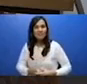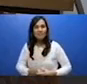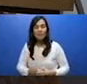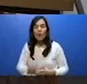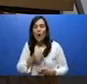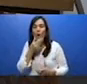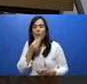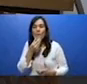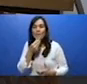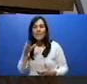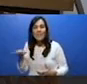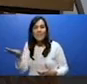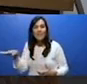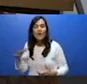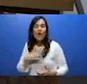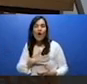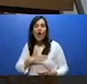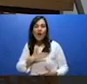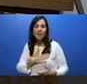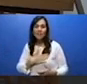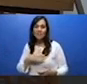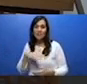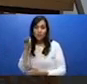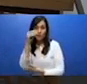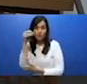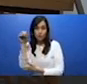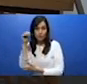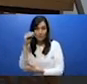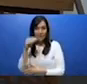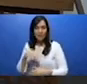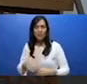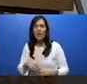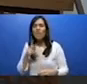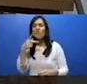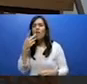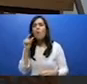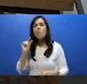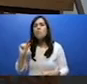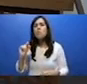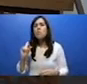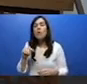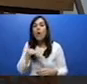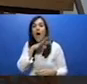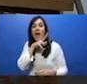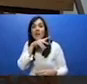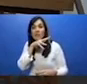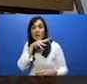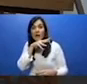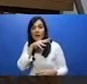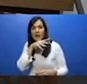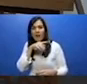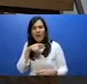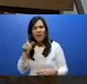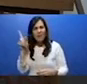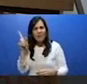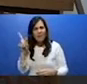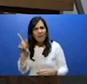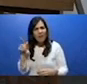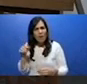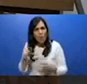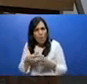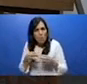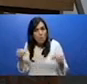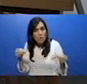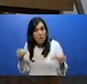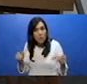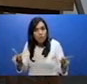meninos gostam muito. E nós vamos falar um pouquinho, né, sobre esses animais. Será que eles entraram em extinção? Será que a gente